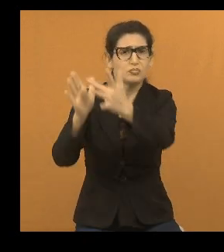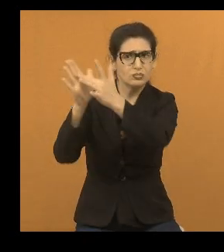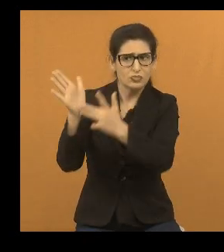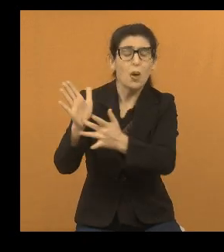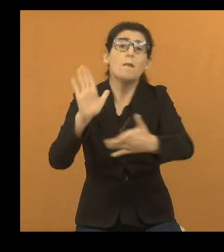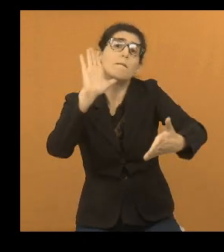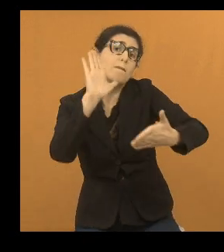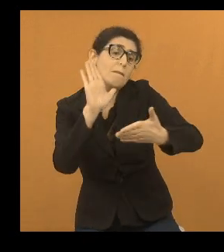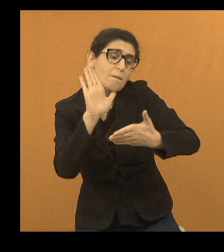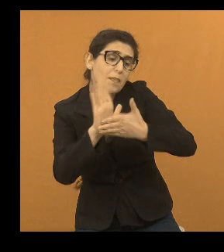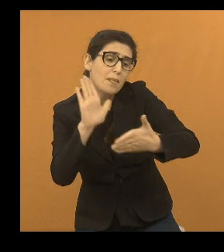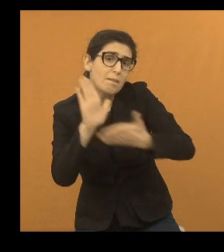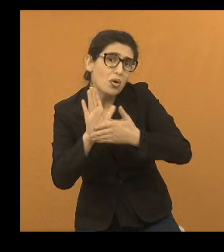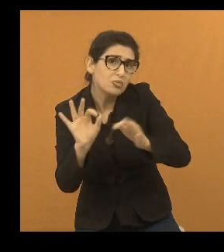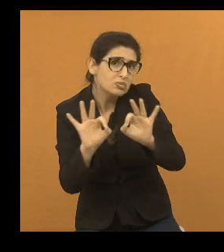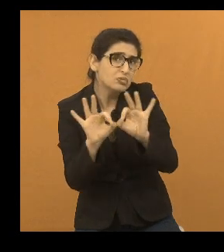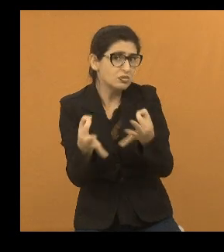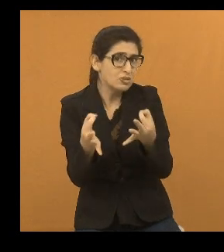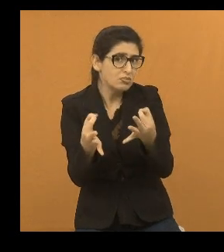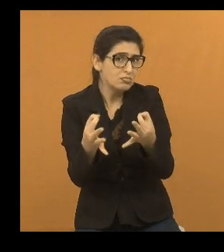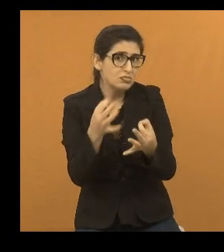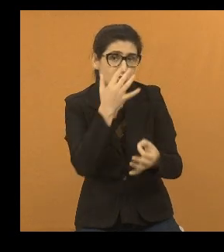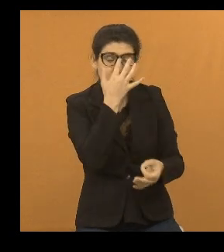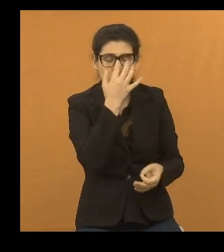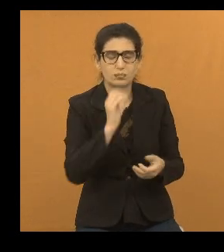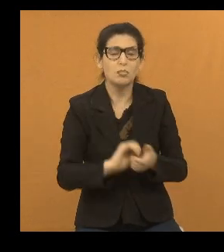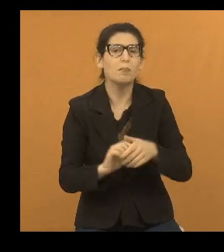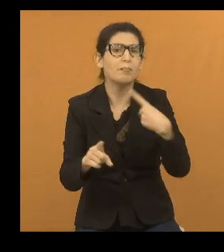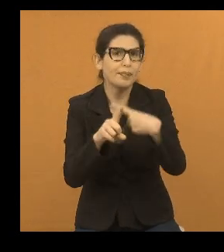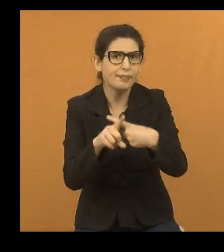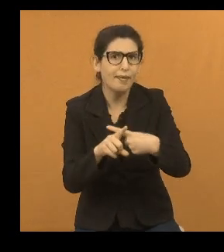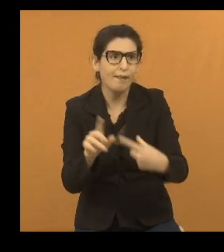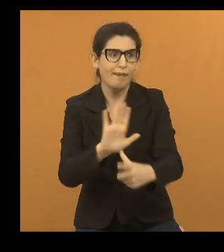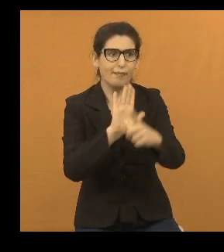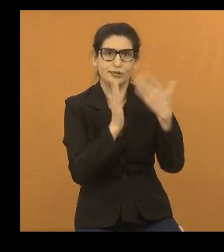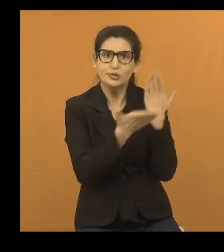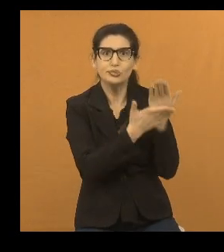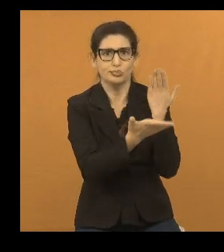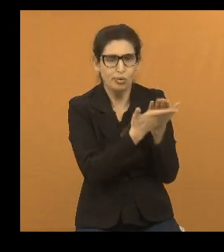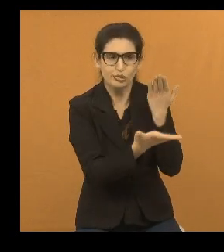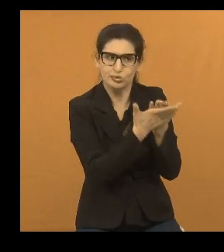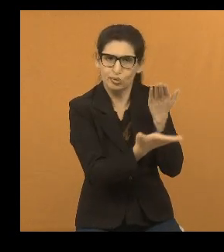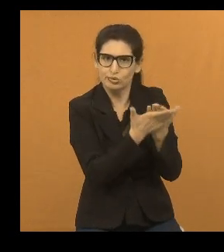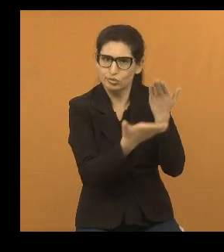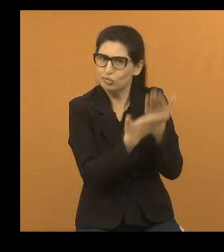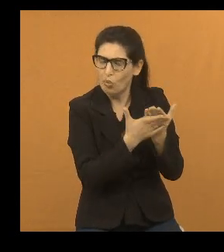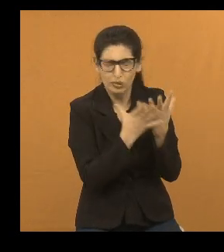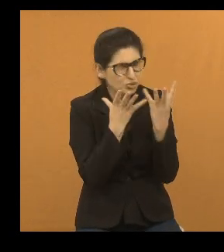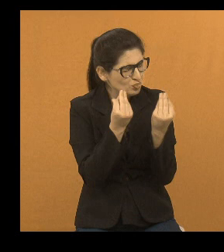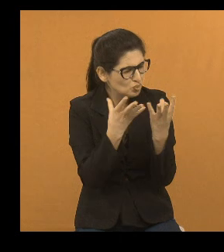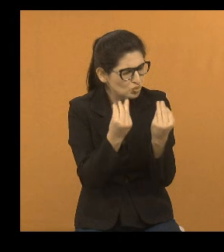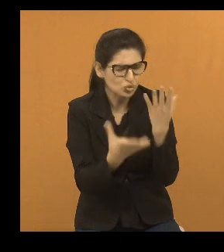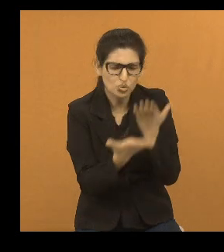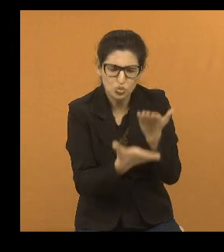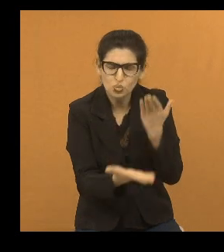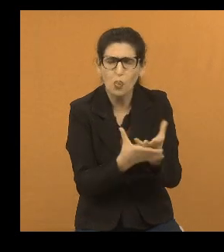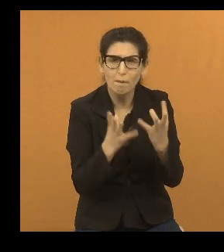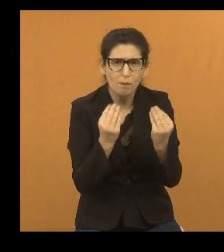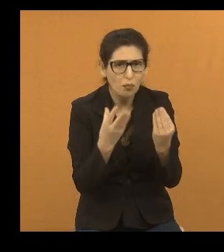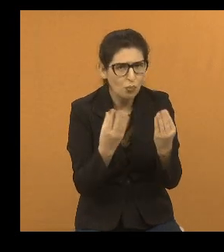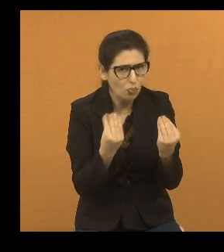as propostas, isso aqui é um resultado de um grande diagnóstico. O texto com as alterações, com as sugestões de alterações não está